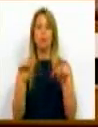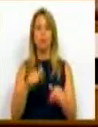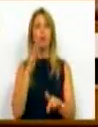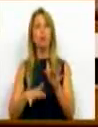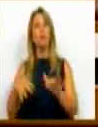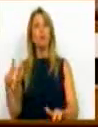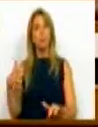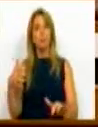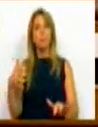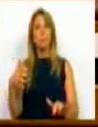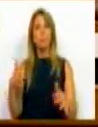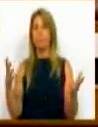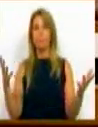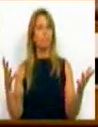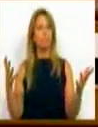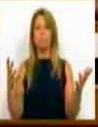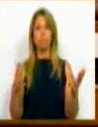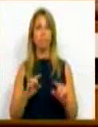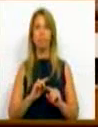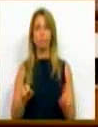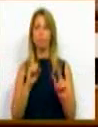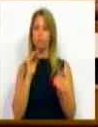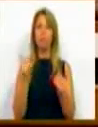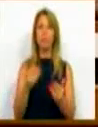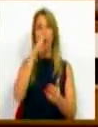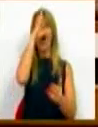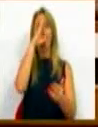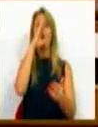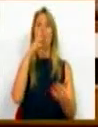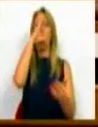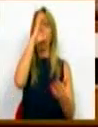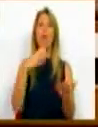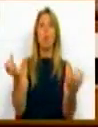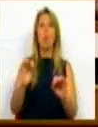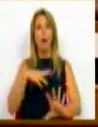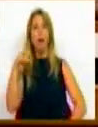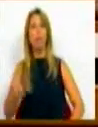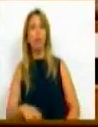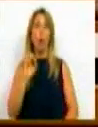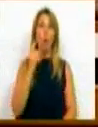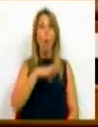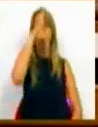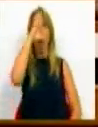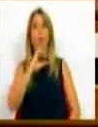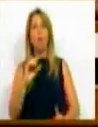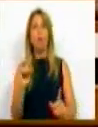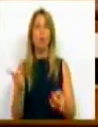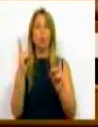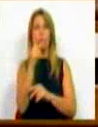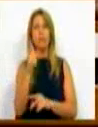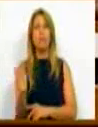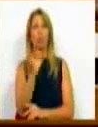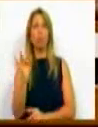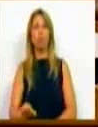Parlamento e que não deixaríamos Portugal sem governo ou com um governo sem o ser na plenitude dos seus